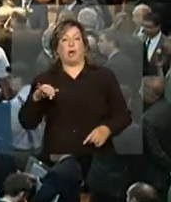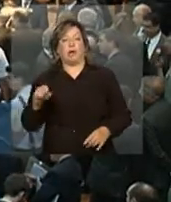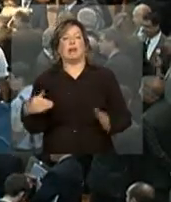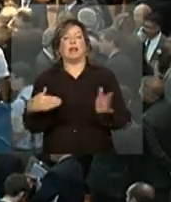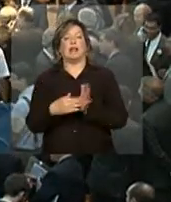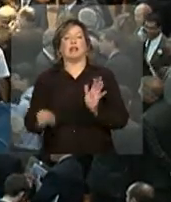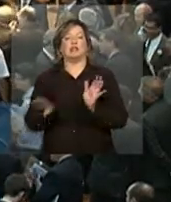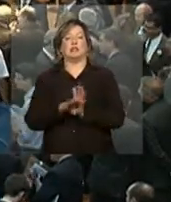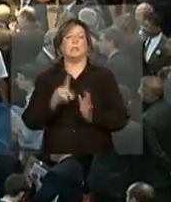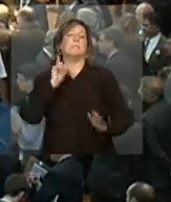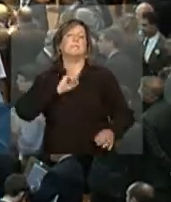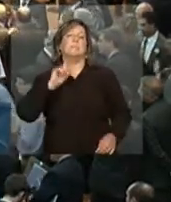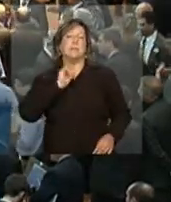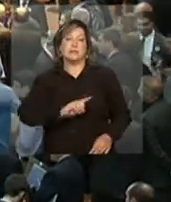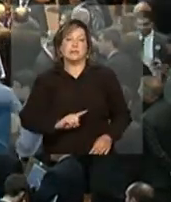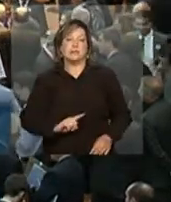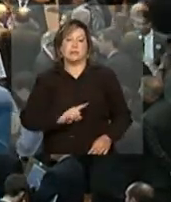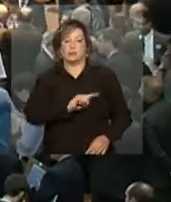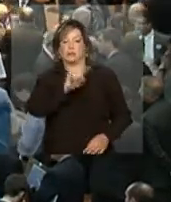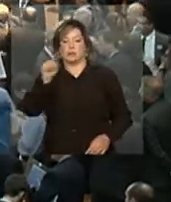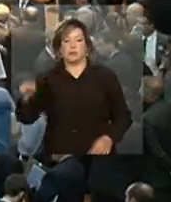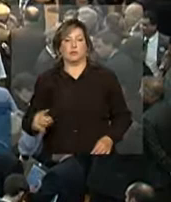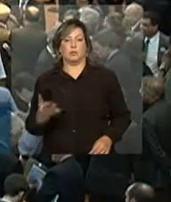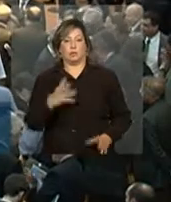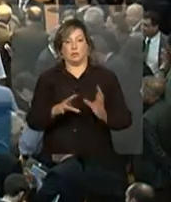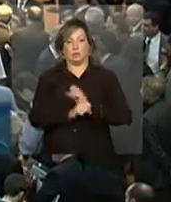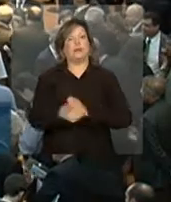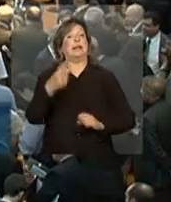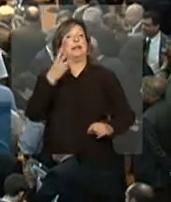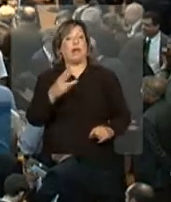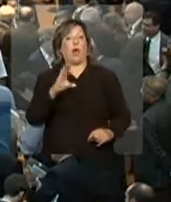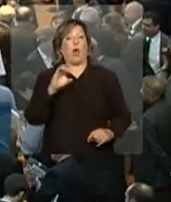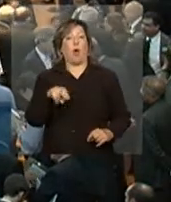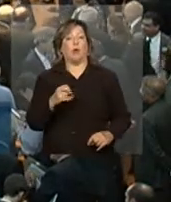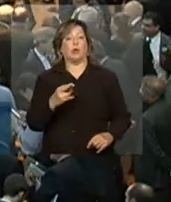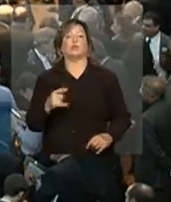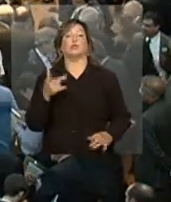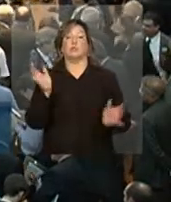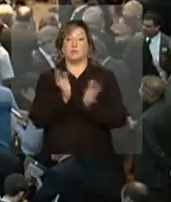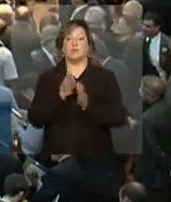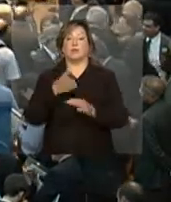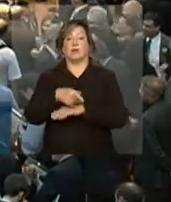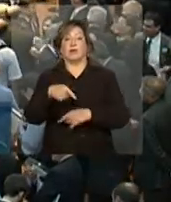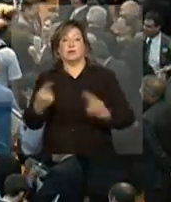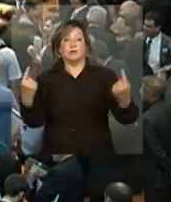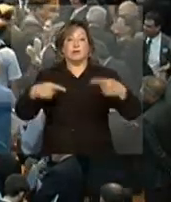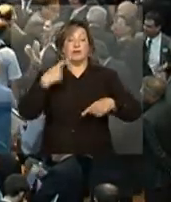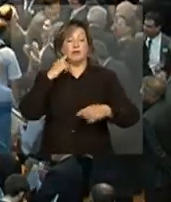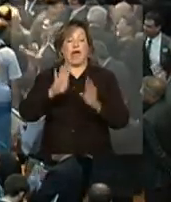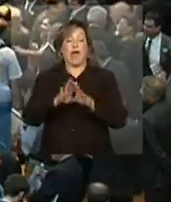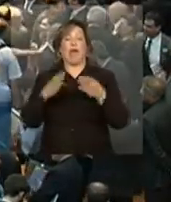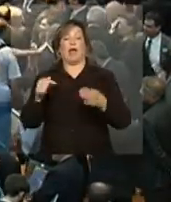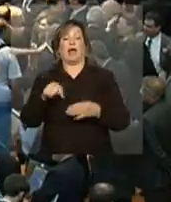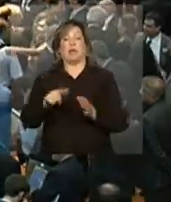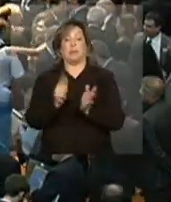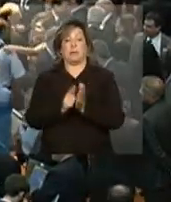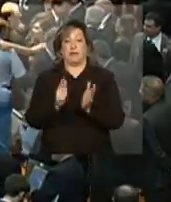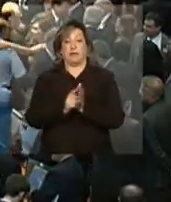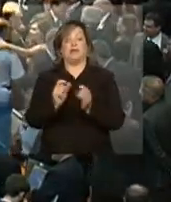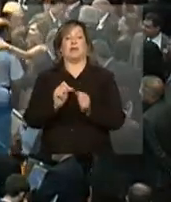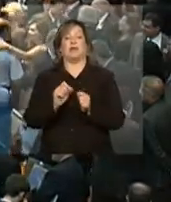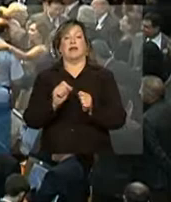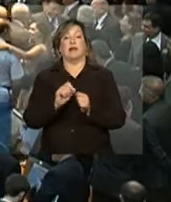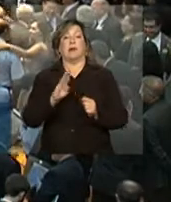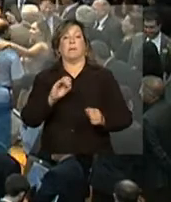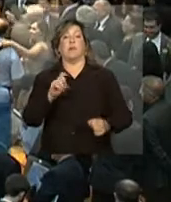chegar a Minas Gerais três Consórcios participaram da disputa e a abertura dos envelopes foi feita na